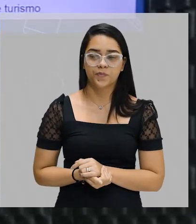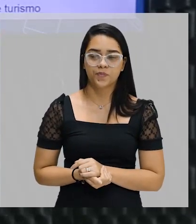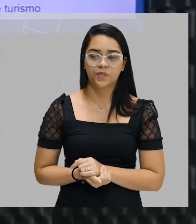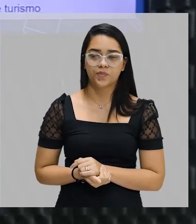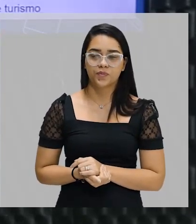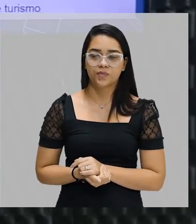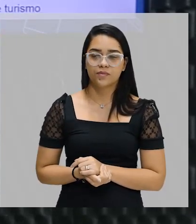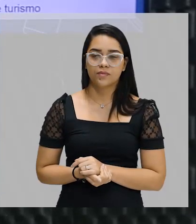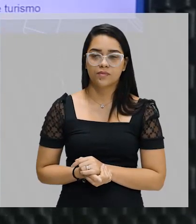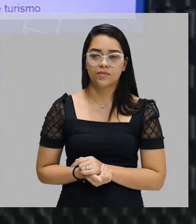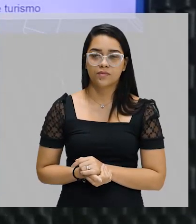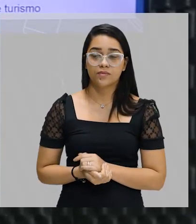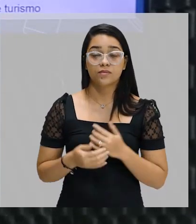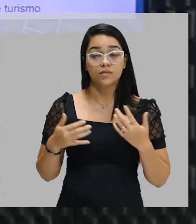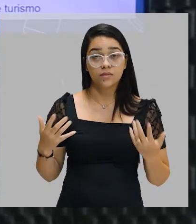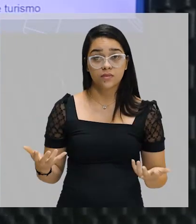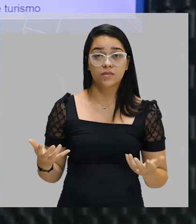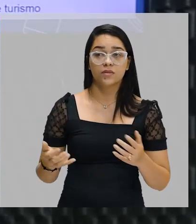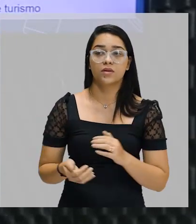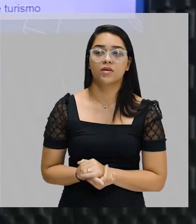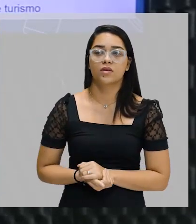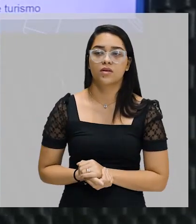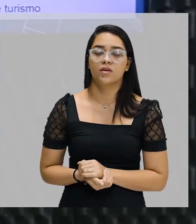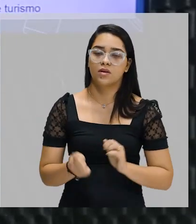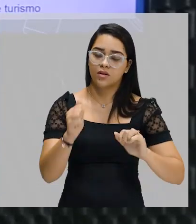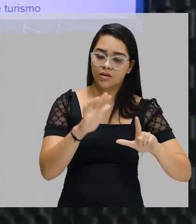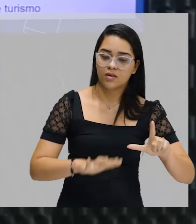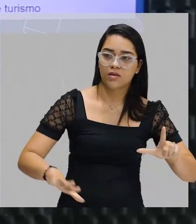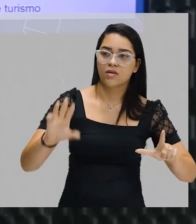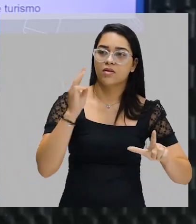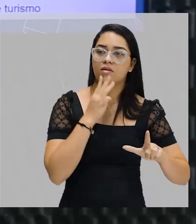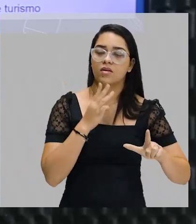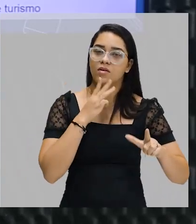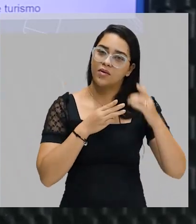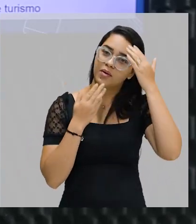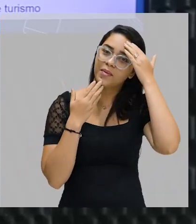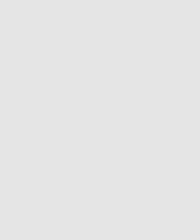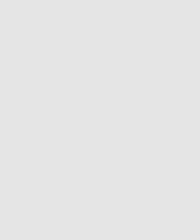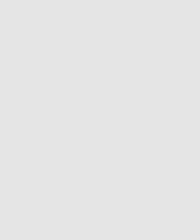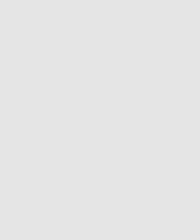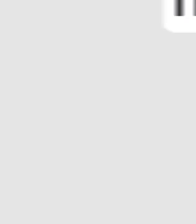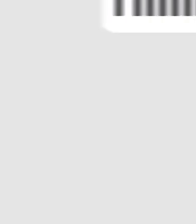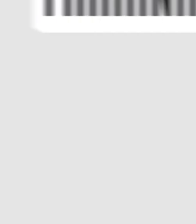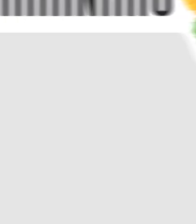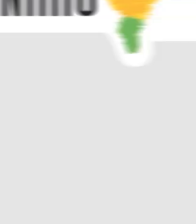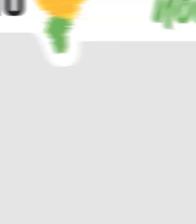como eu te disse, o comércio e o turismo. Então, galera, plataforma Gonçalves Dias, valeu!